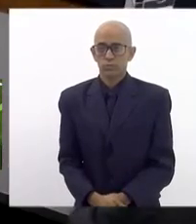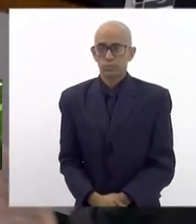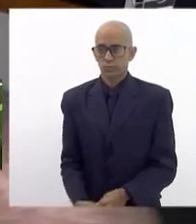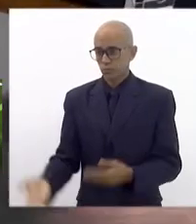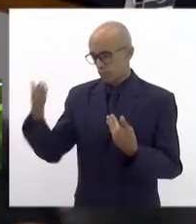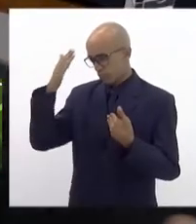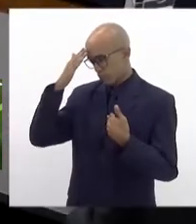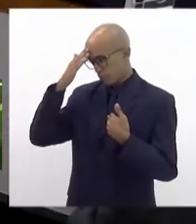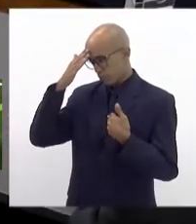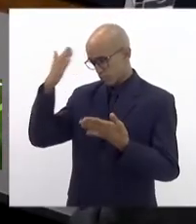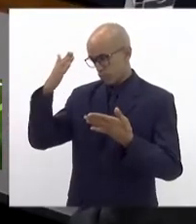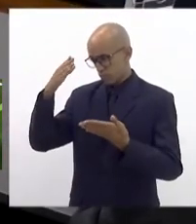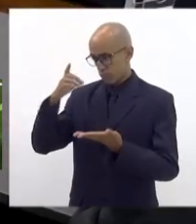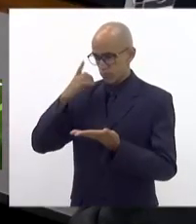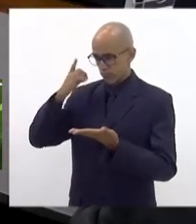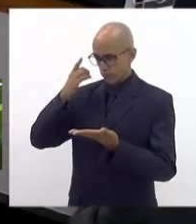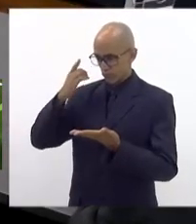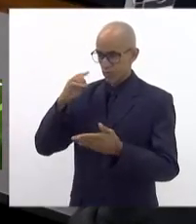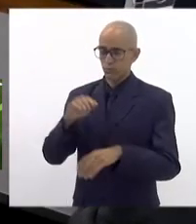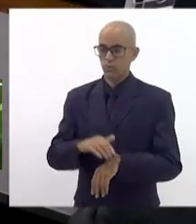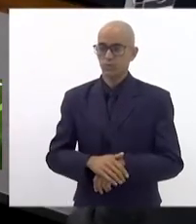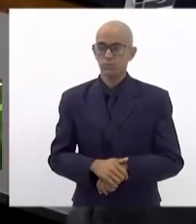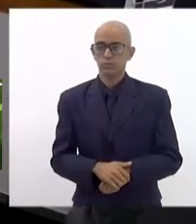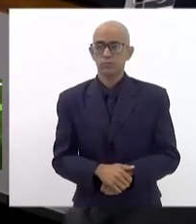Obrigado, deputado.